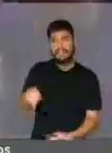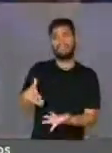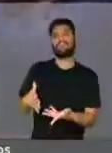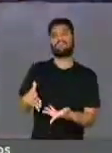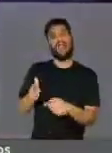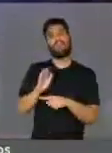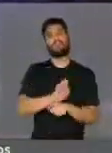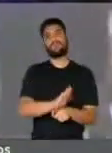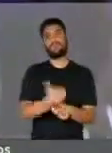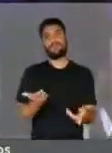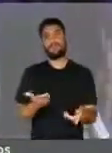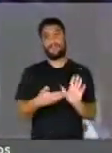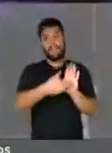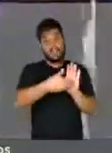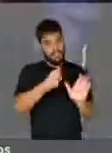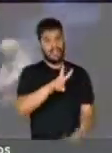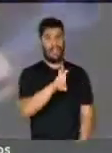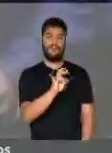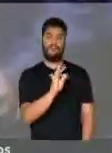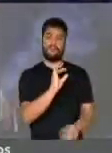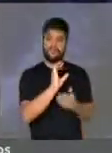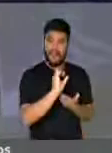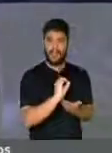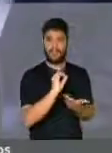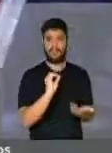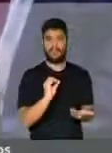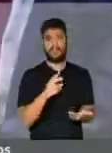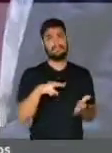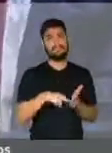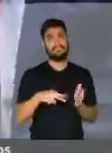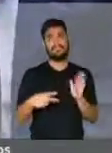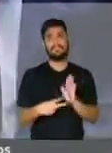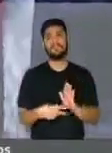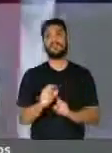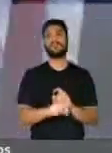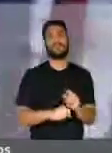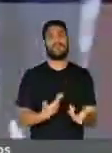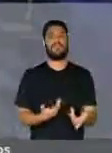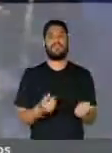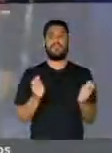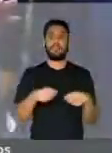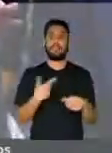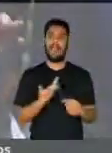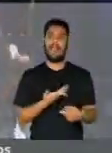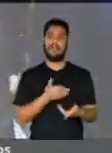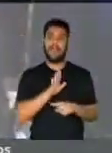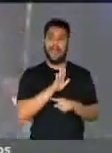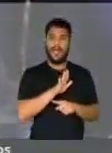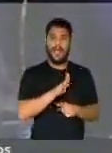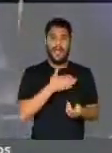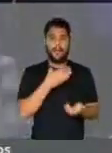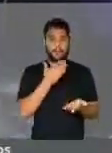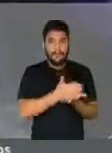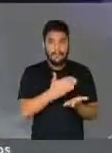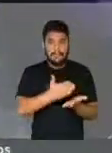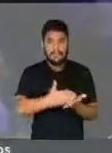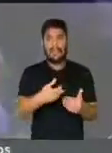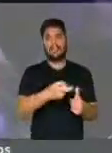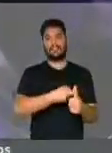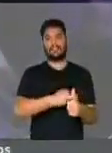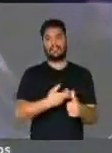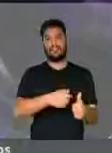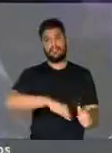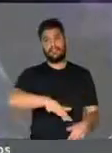tratar da derrubada deste veto, Frente Parlamentar, significa garantir a renegociação da dívida da